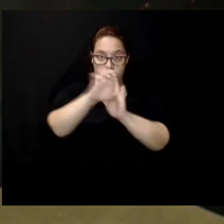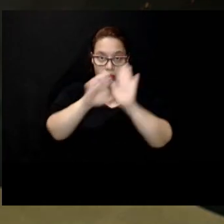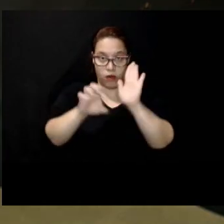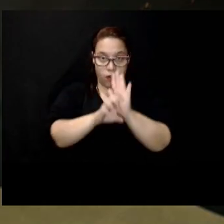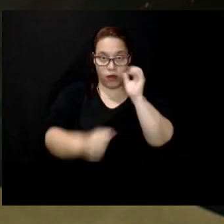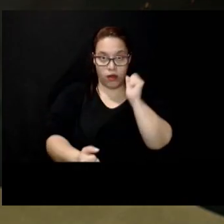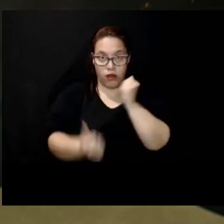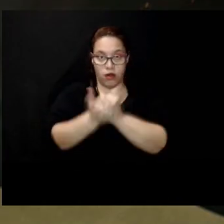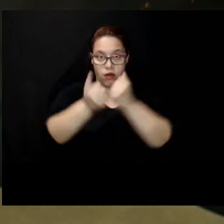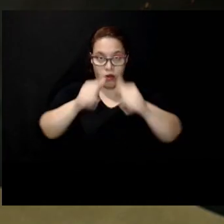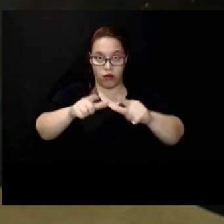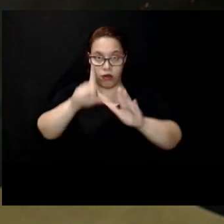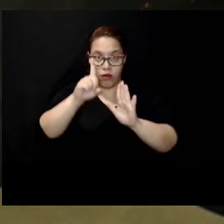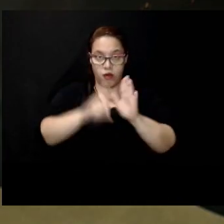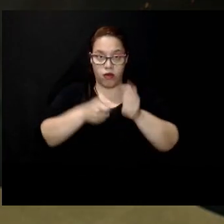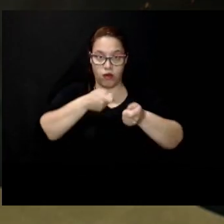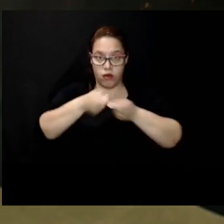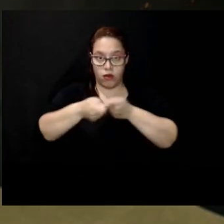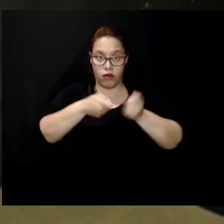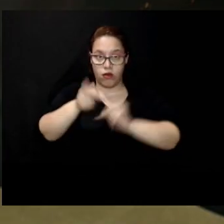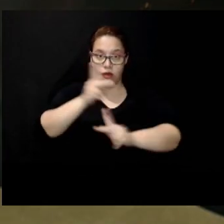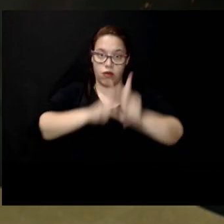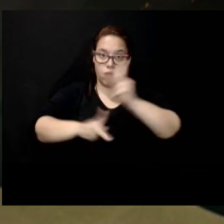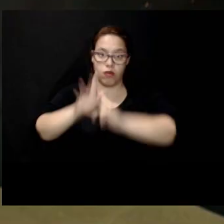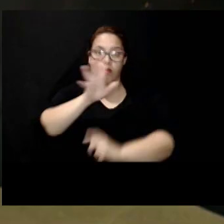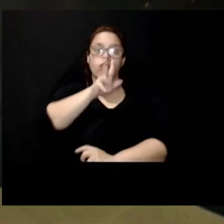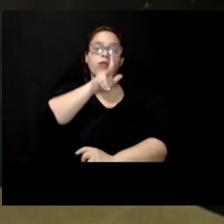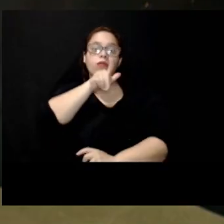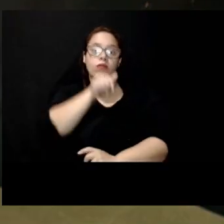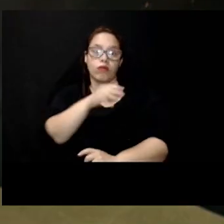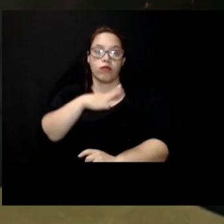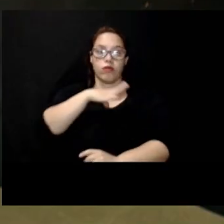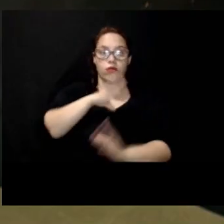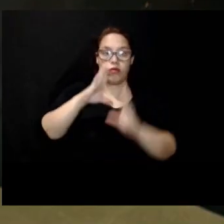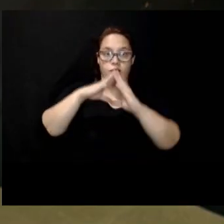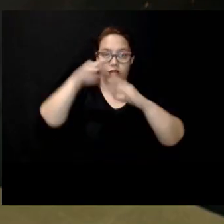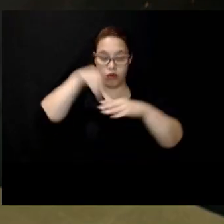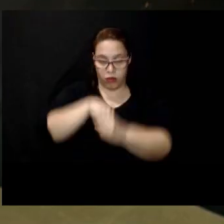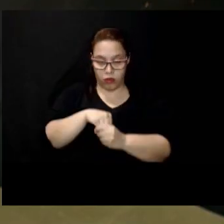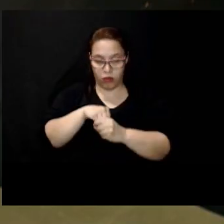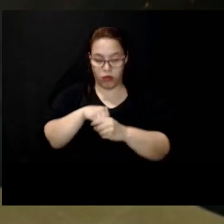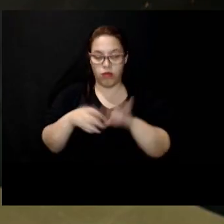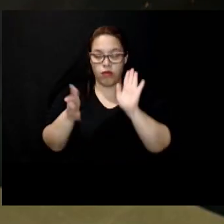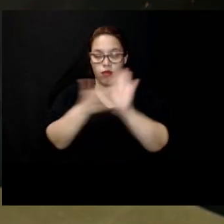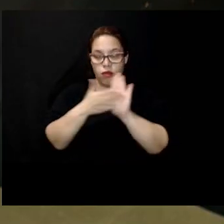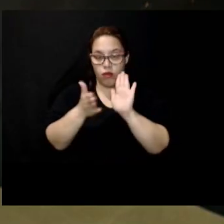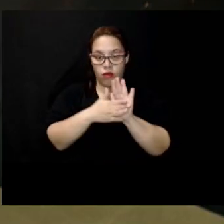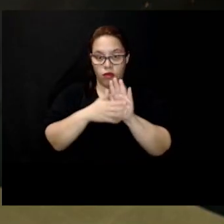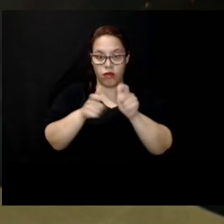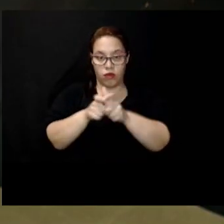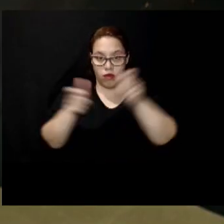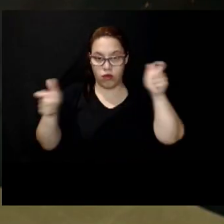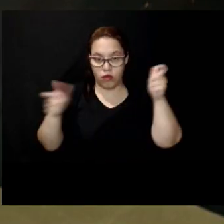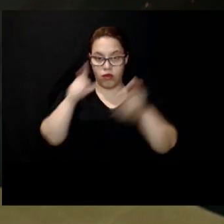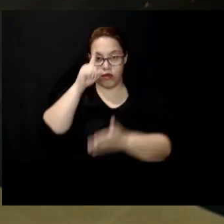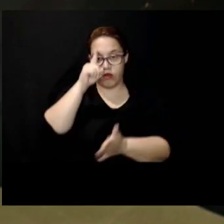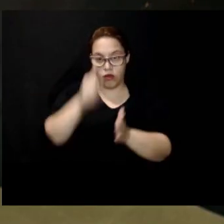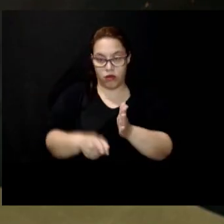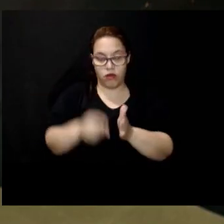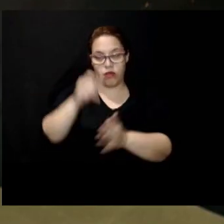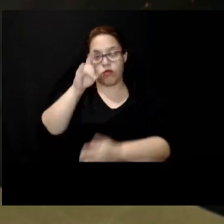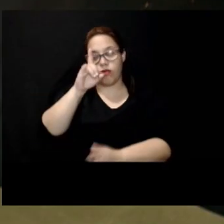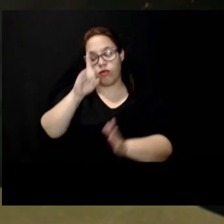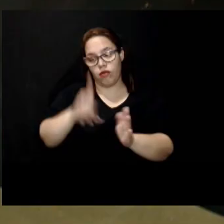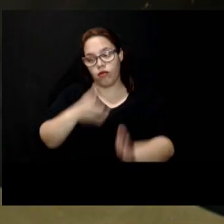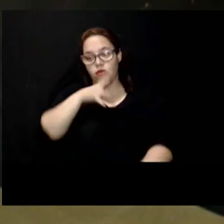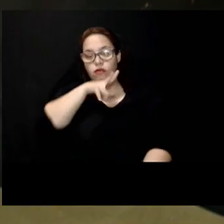Defesa e Controle das Populações de Animais Domésticos. A proposta amplia a definição, os direitos dos animais